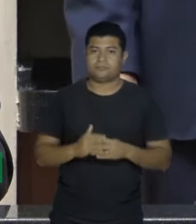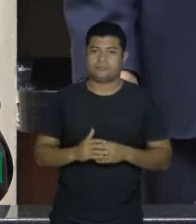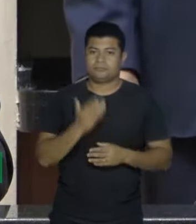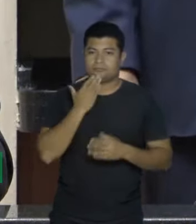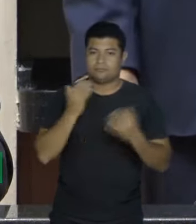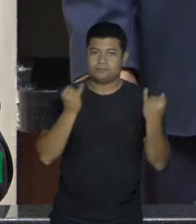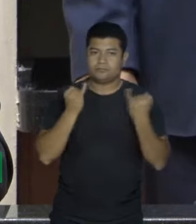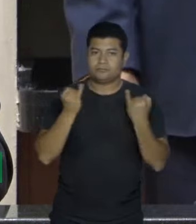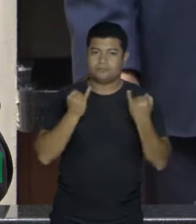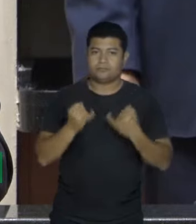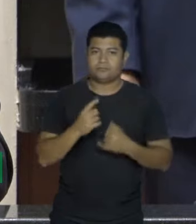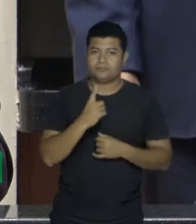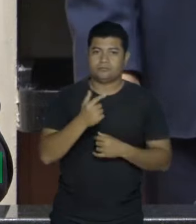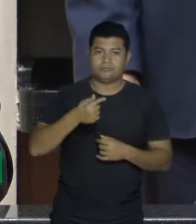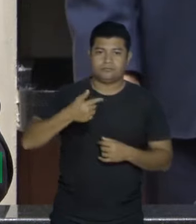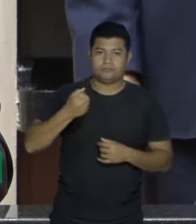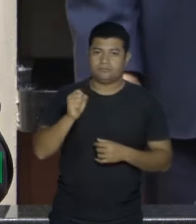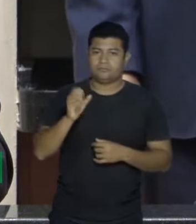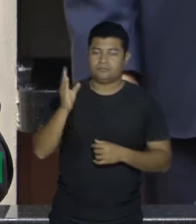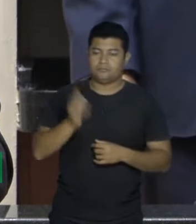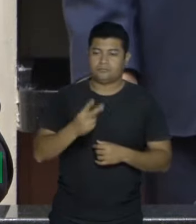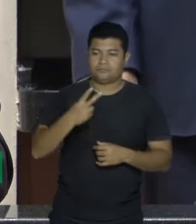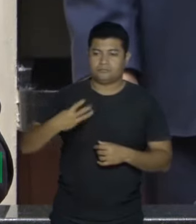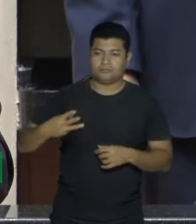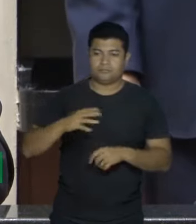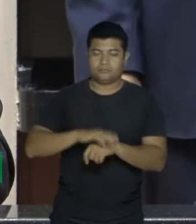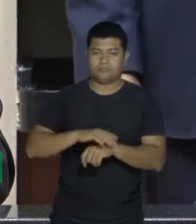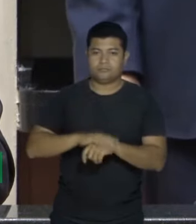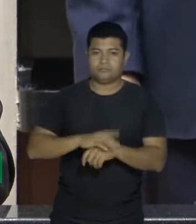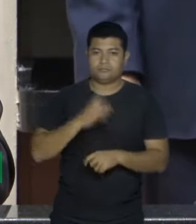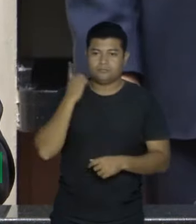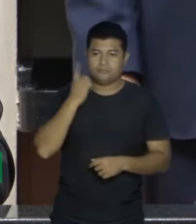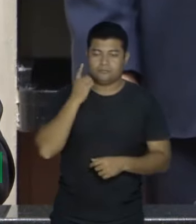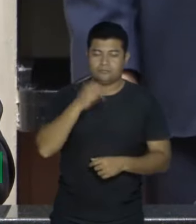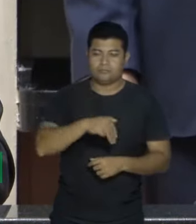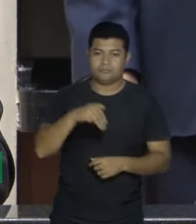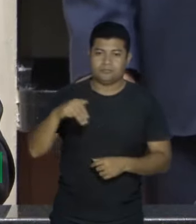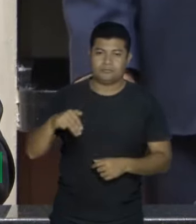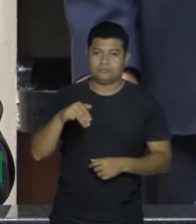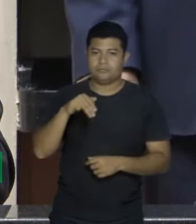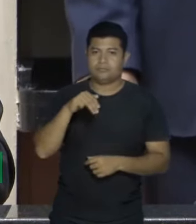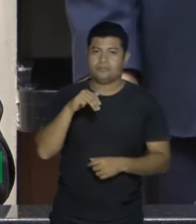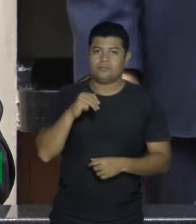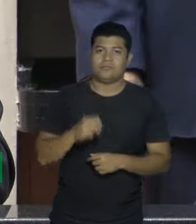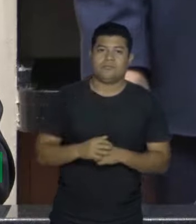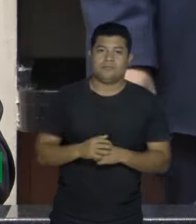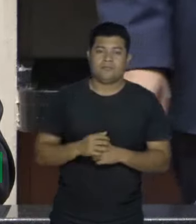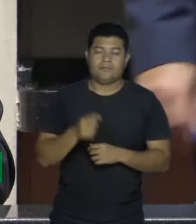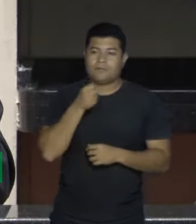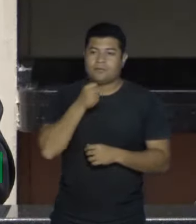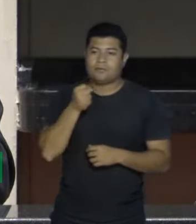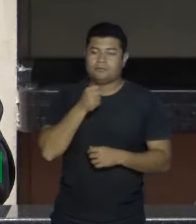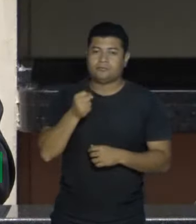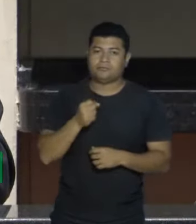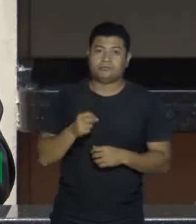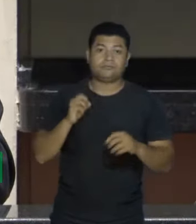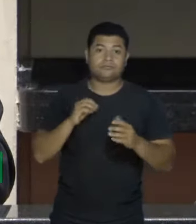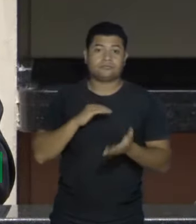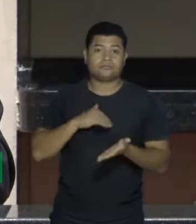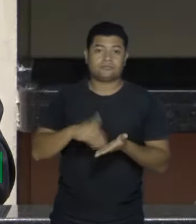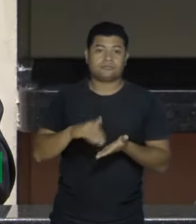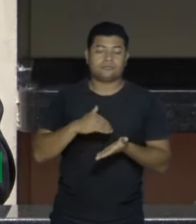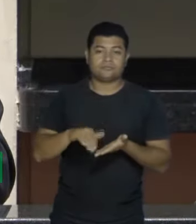pedindo informação 178 2023 autoria Deputado Sérgio Motta solicitando ao secretário do Estado da Educação informações acerca da carteirinha de